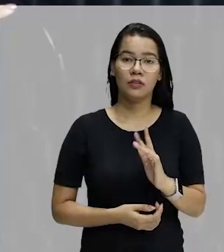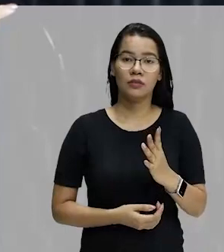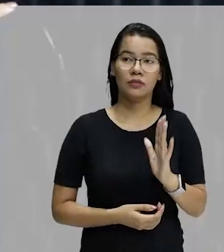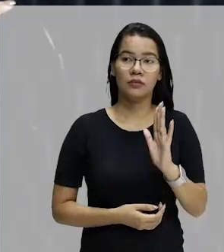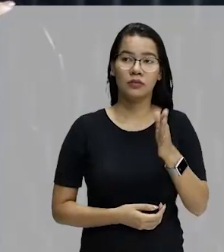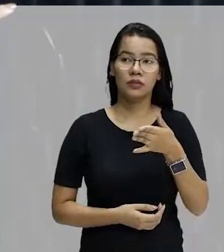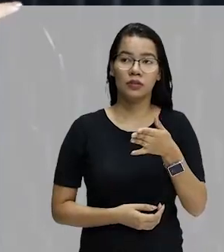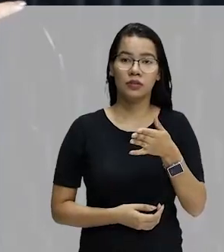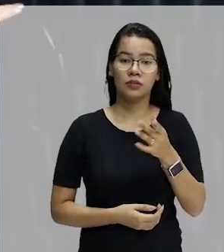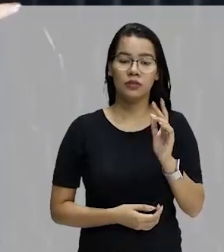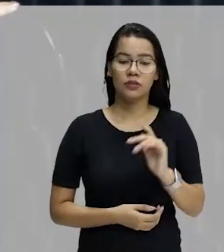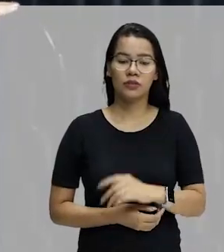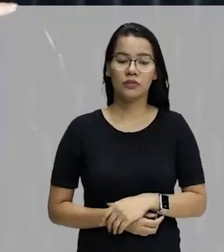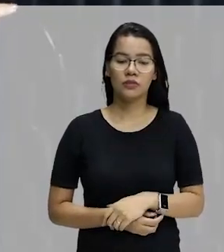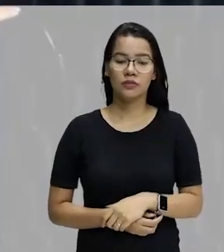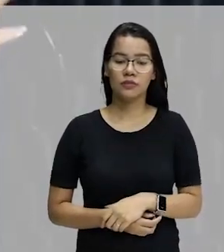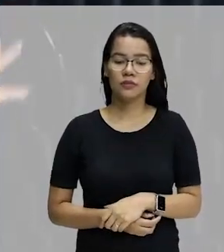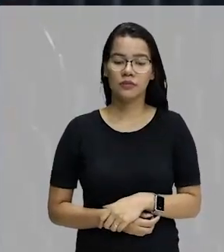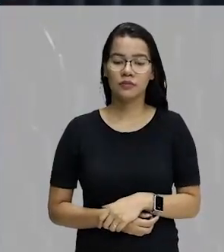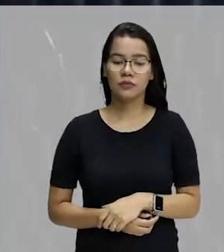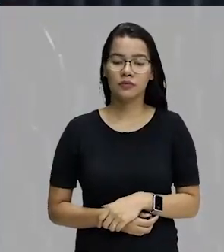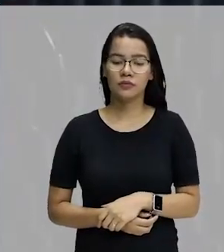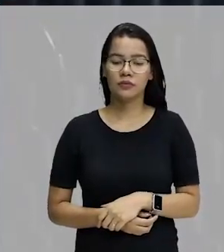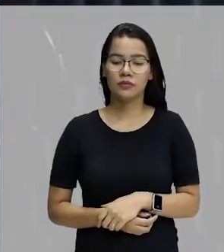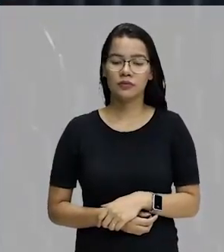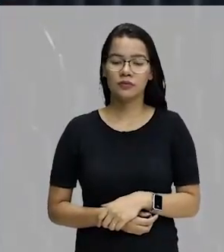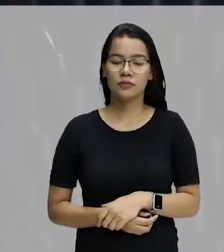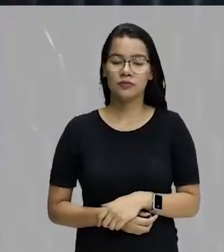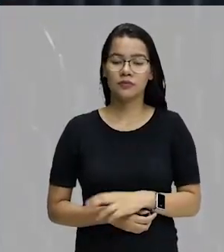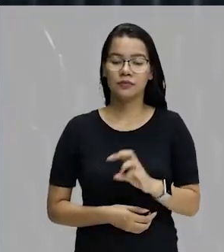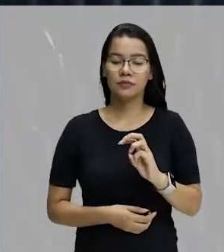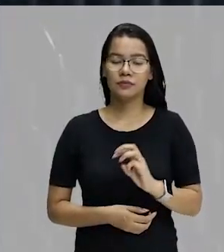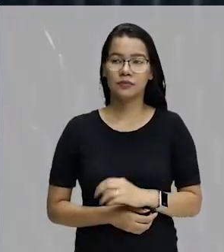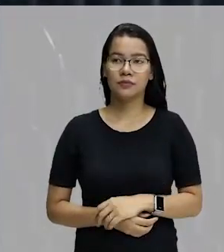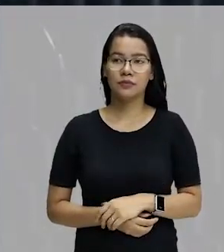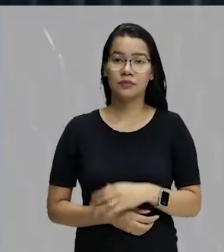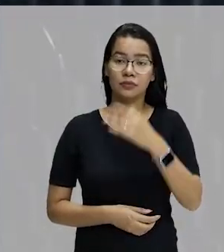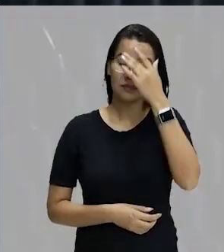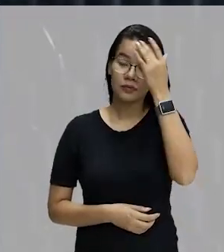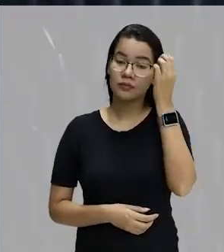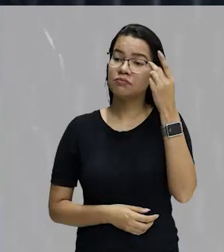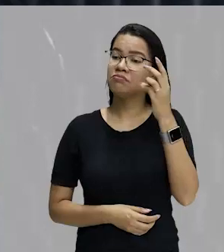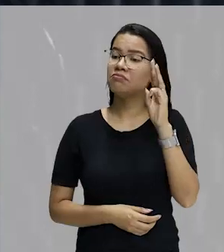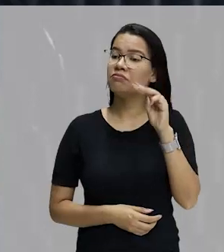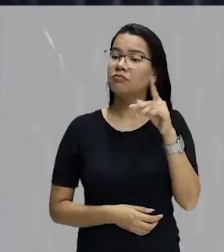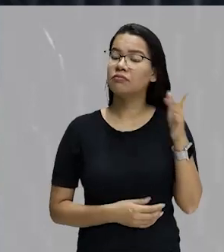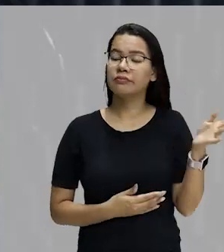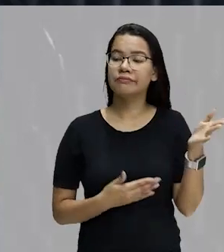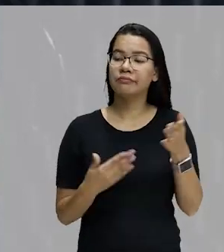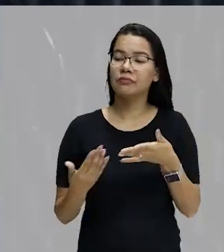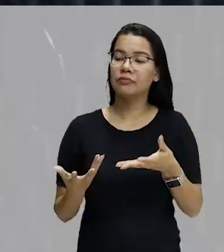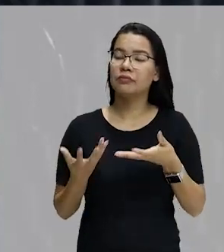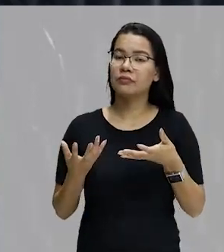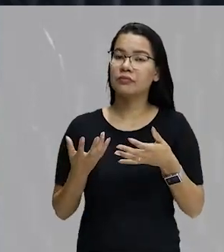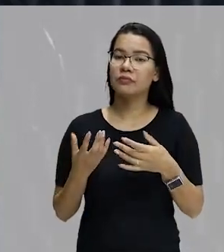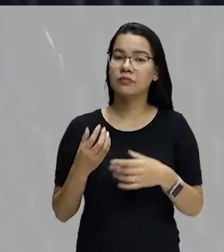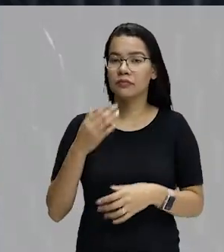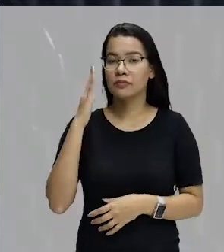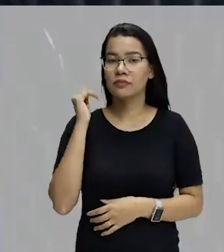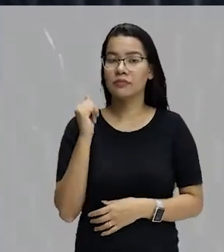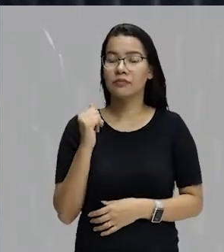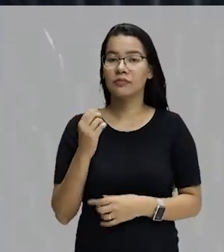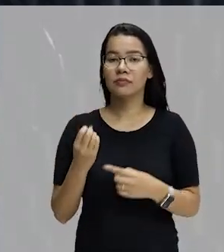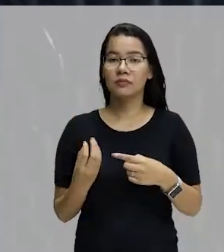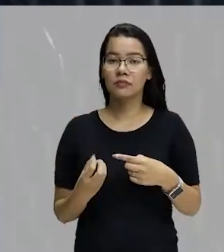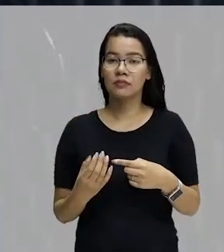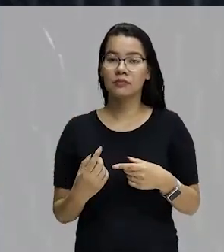caso, whom did you visit? Quem você visitou, eu quero saber o objeto, porque quem praticou